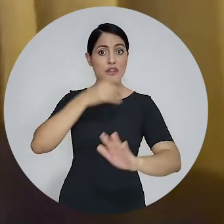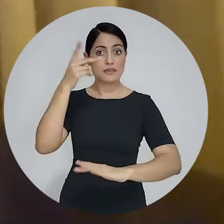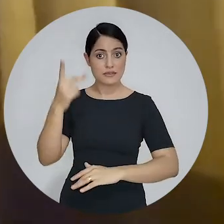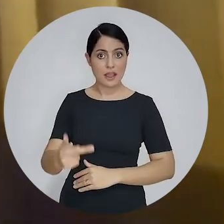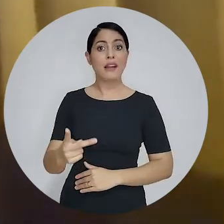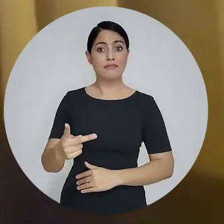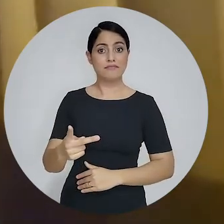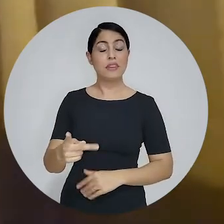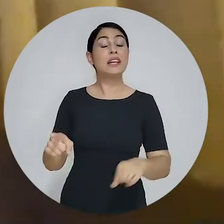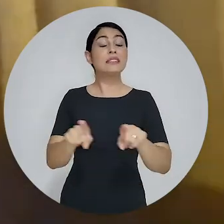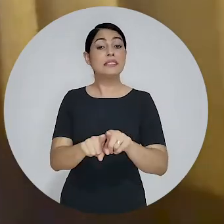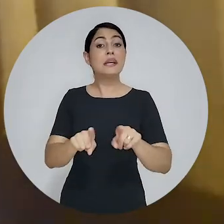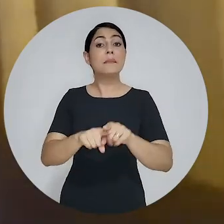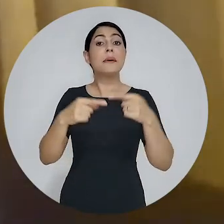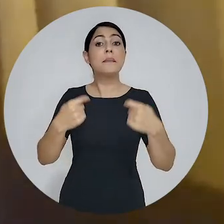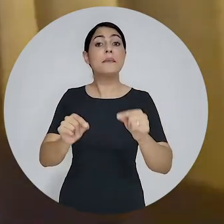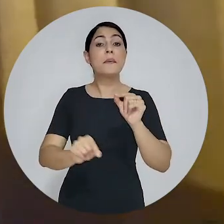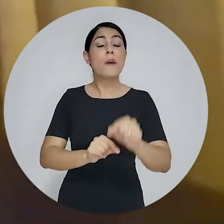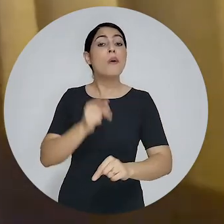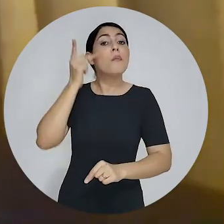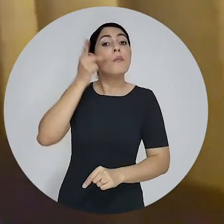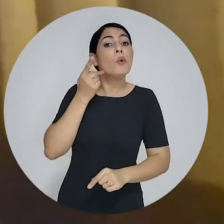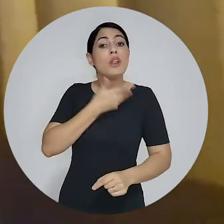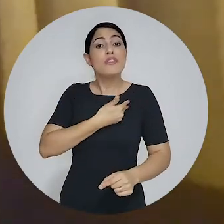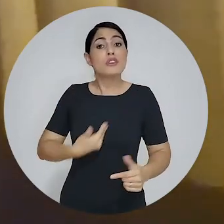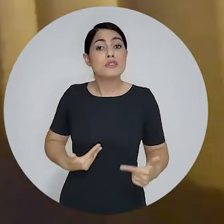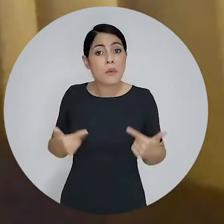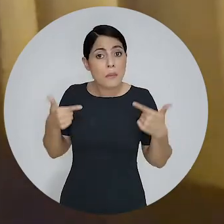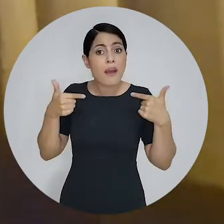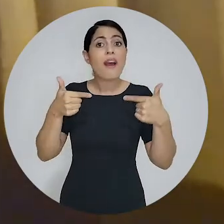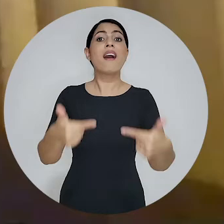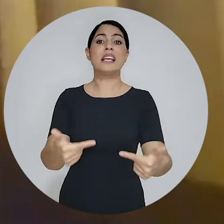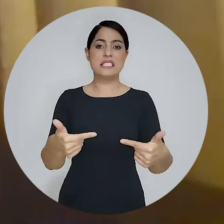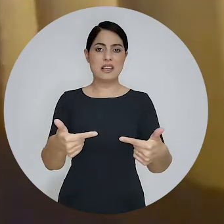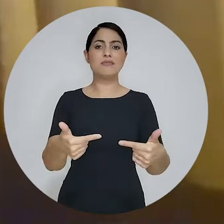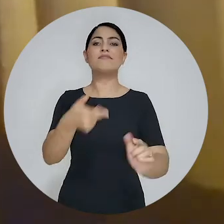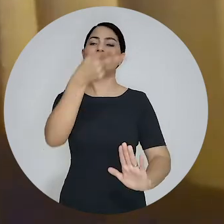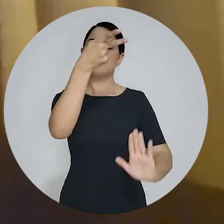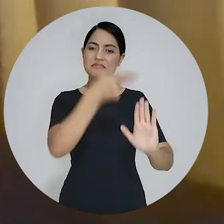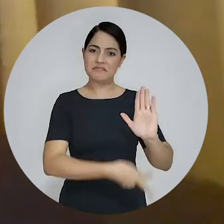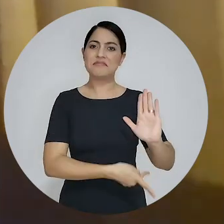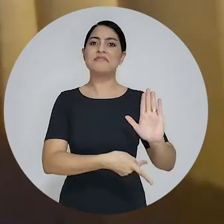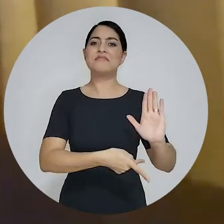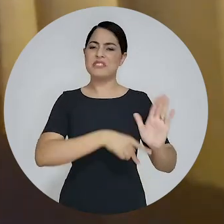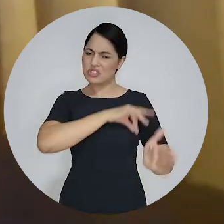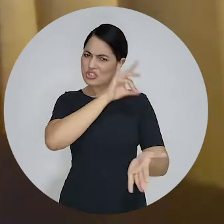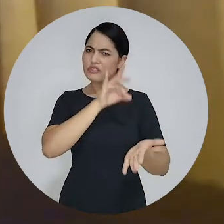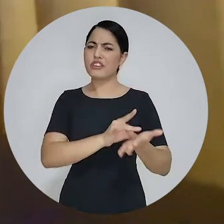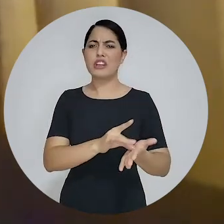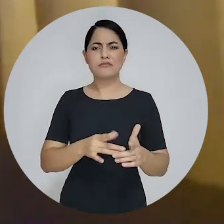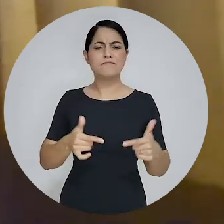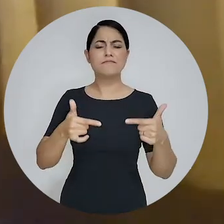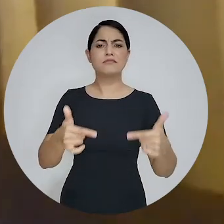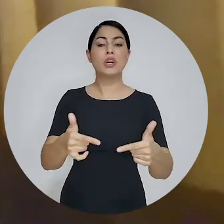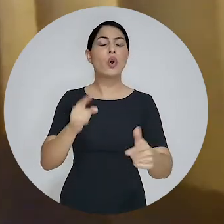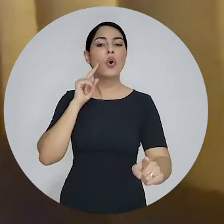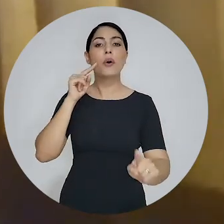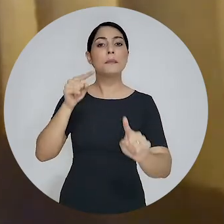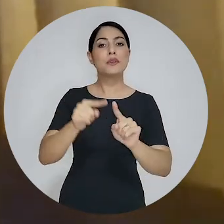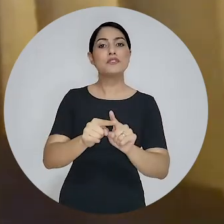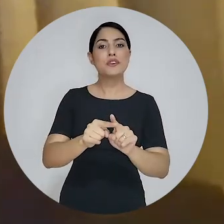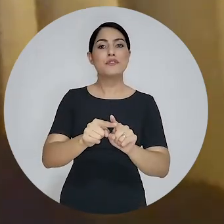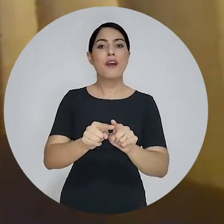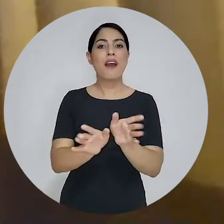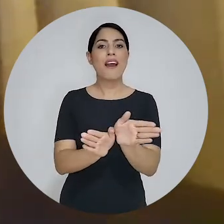os seus direitos gere também políticas públicas, ações, programas concretos que